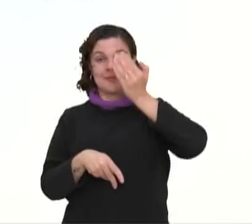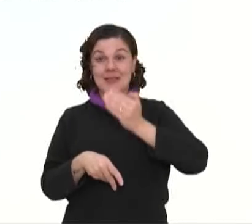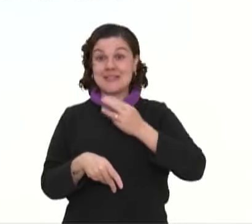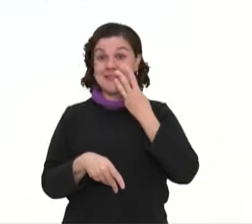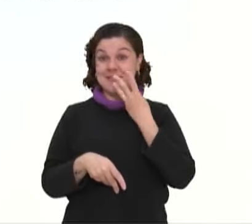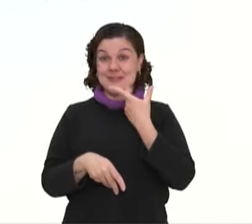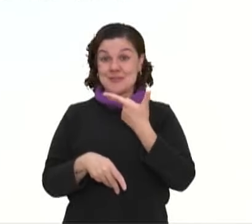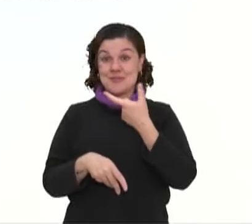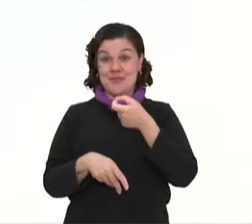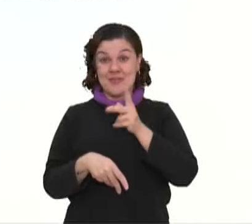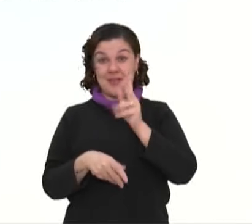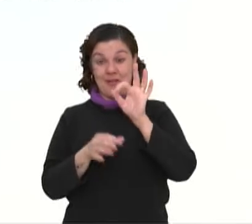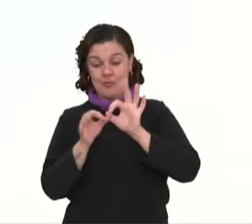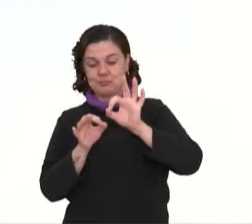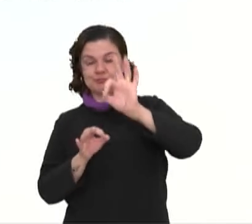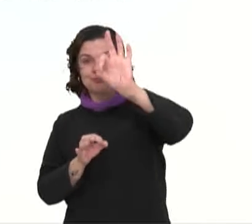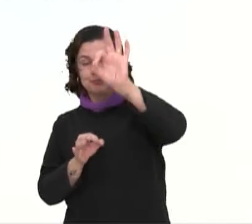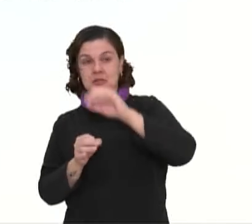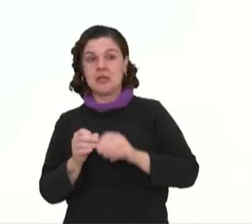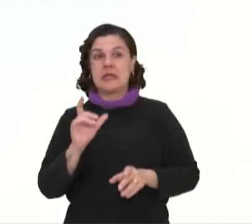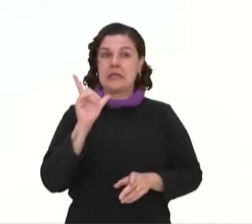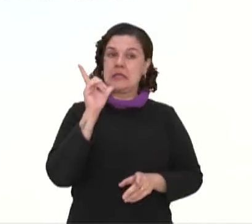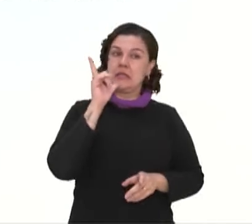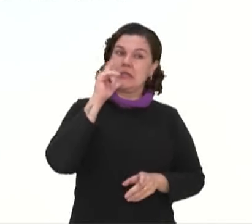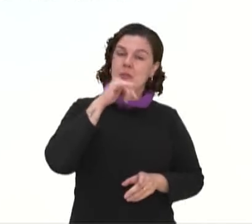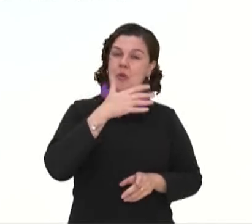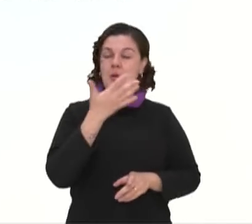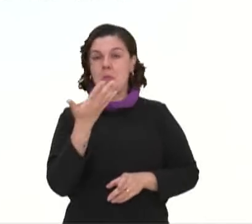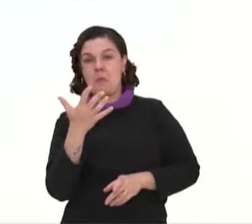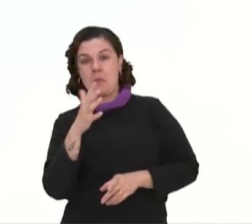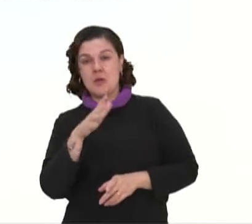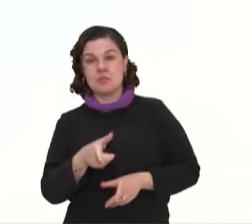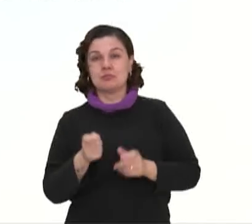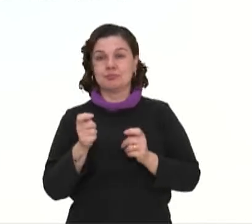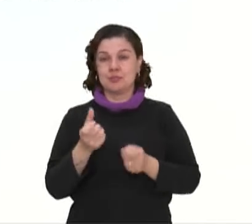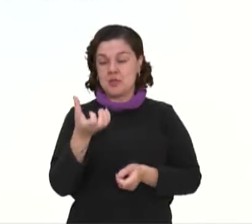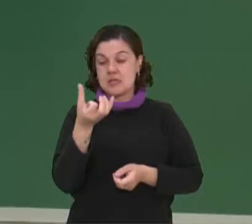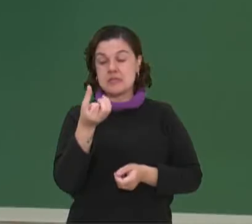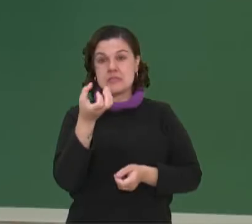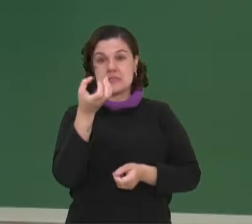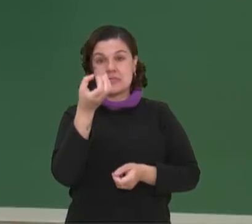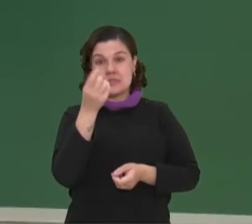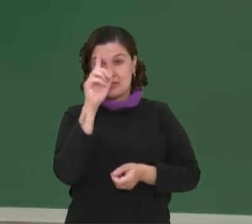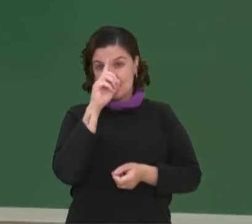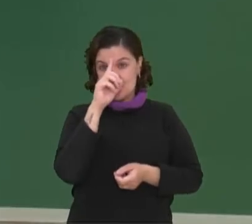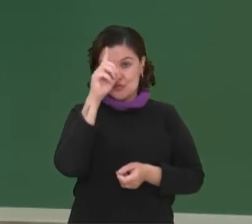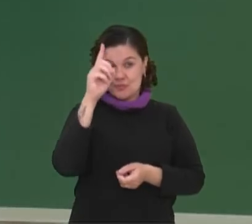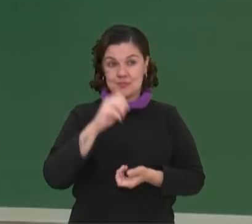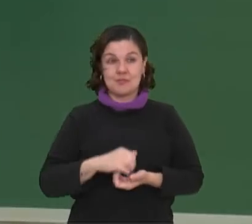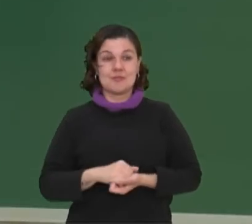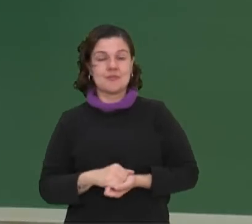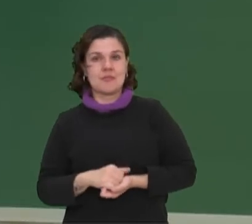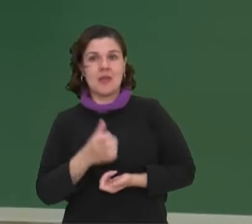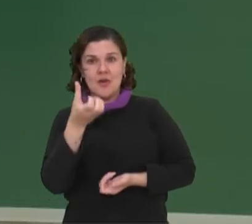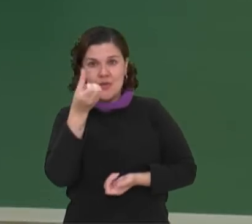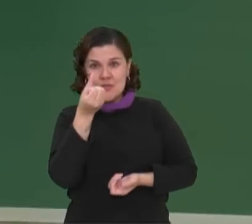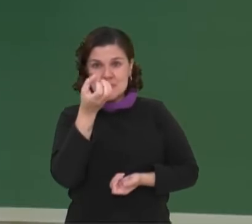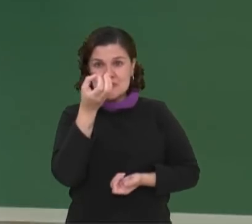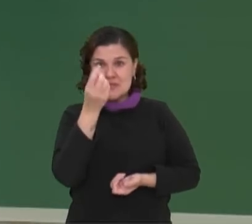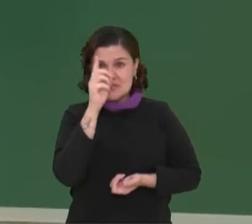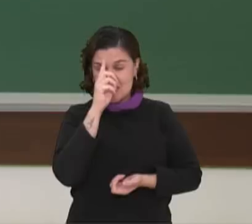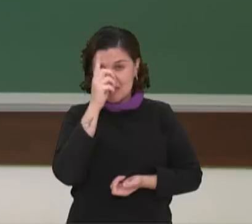descidas. A viagem durava até 60 dias no período do ouro. 60 dias para você fazer esse